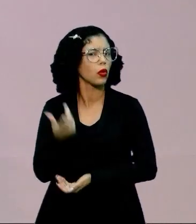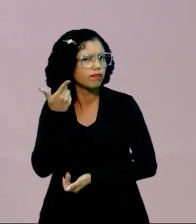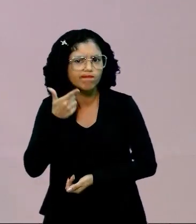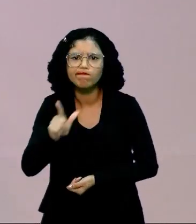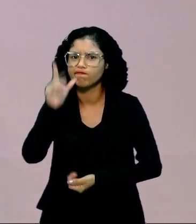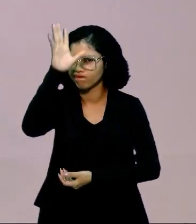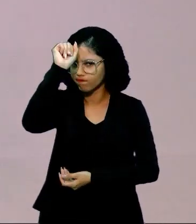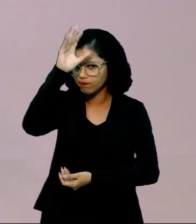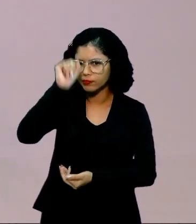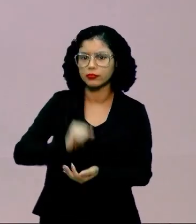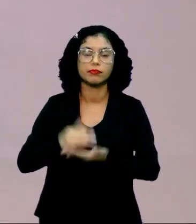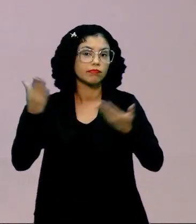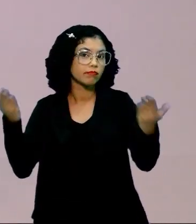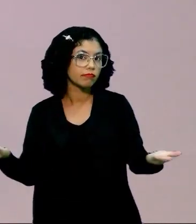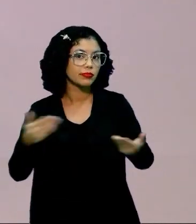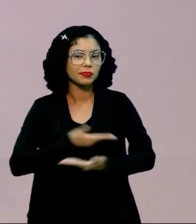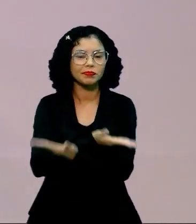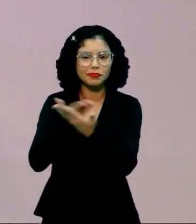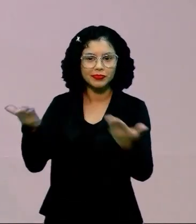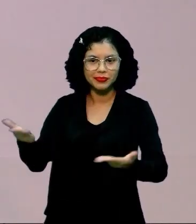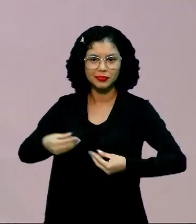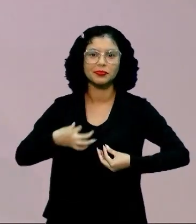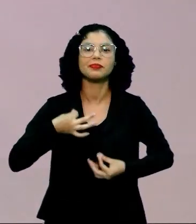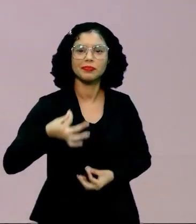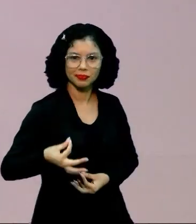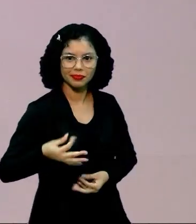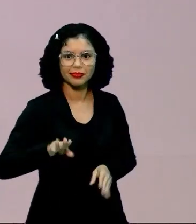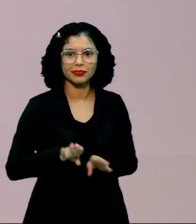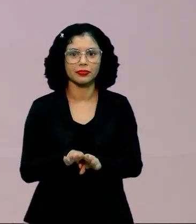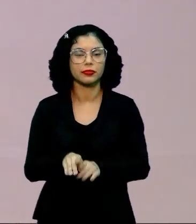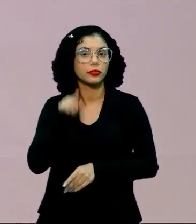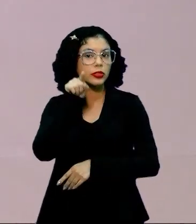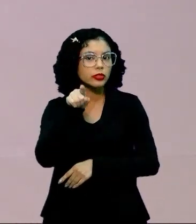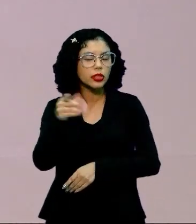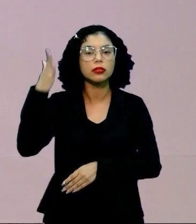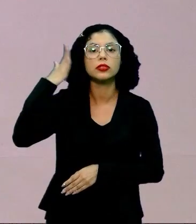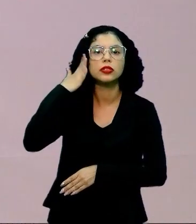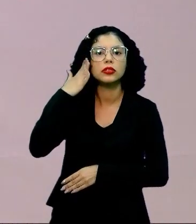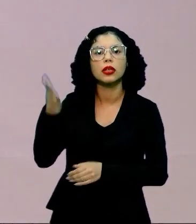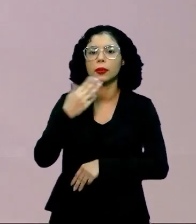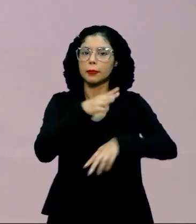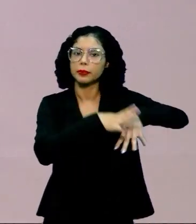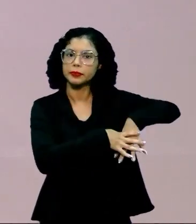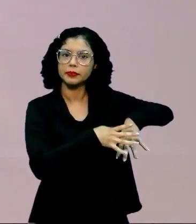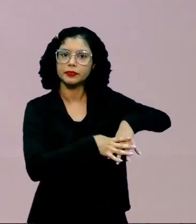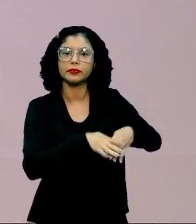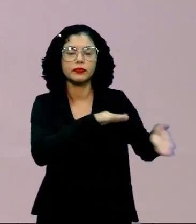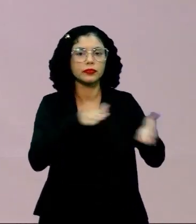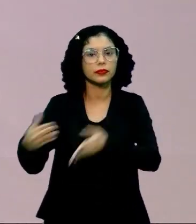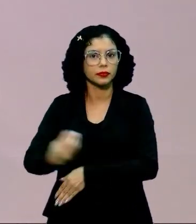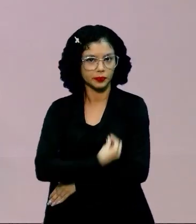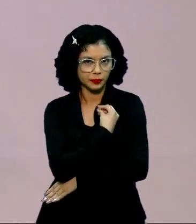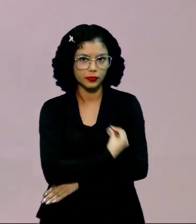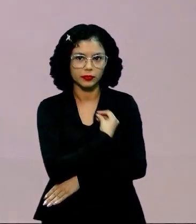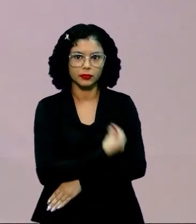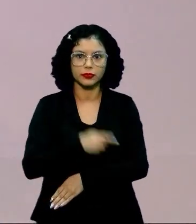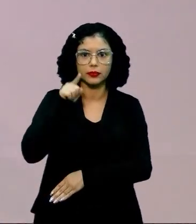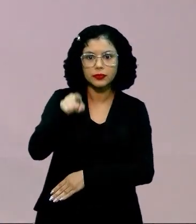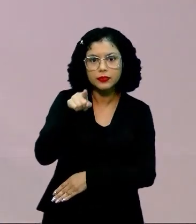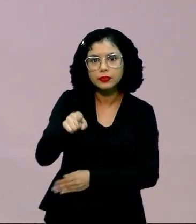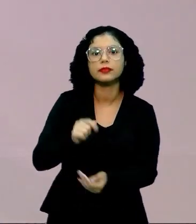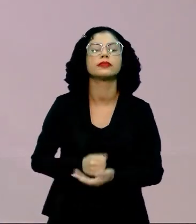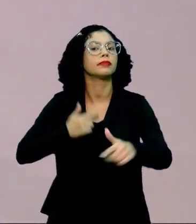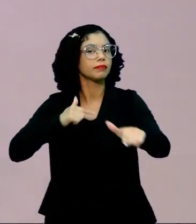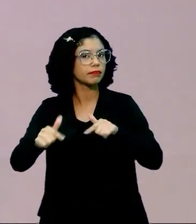consegue aprender? Então, está aqui a solução. Como assim? Se você entender que matemática faz parte da sua vida e você